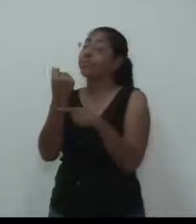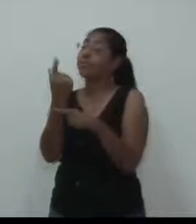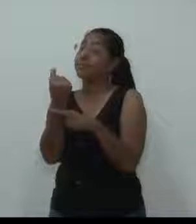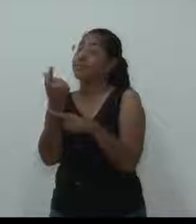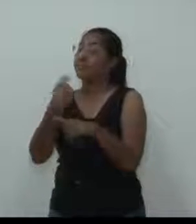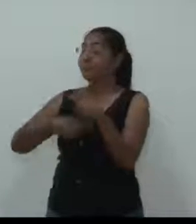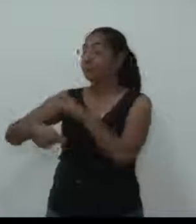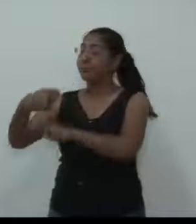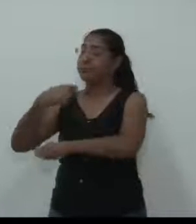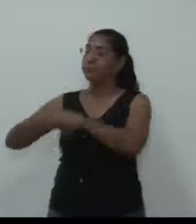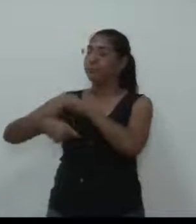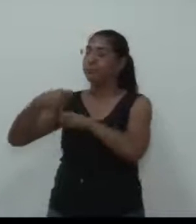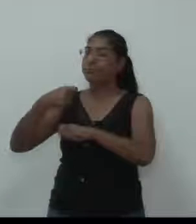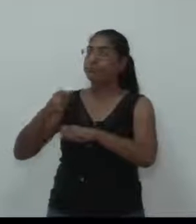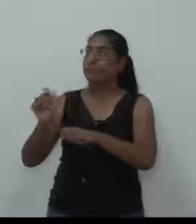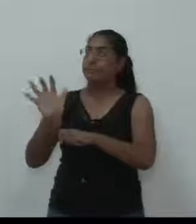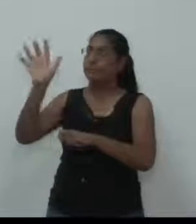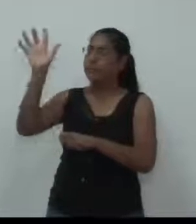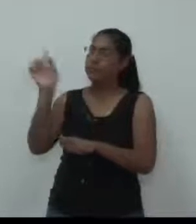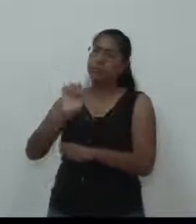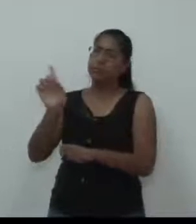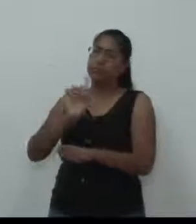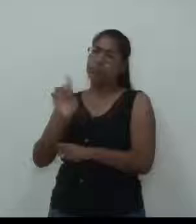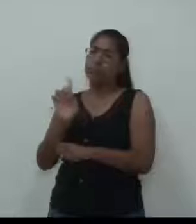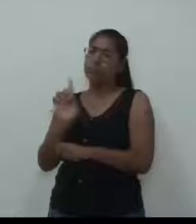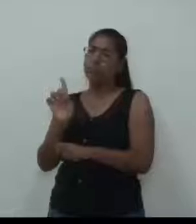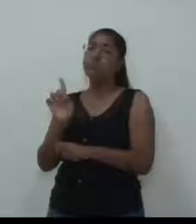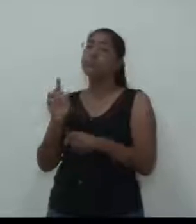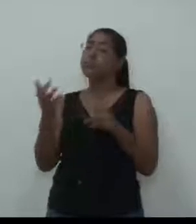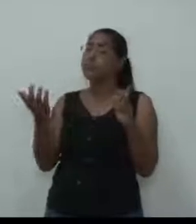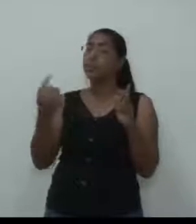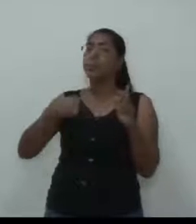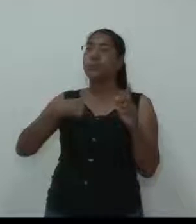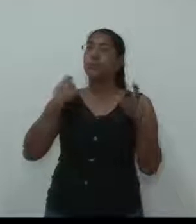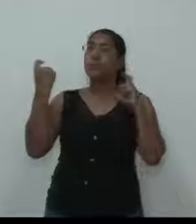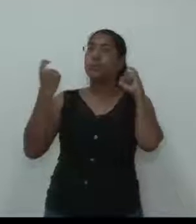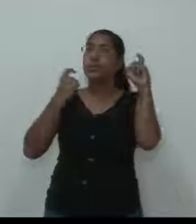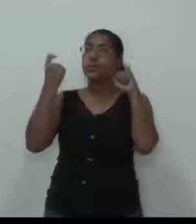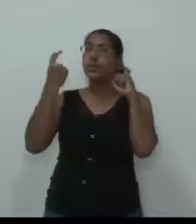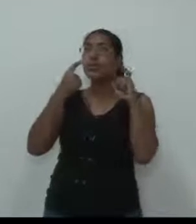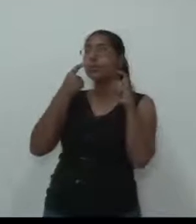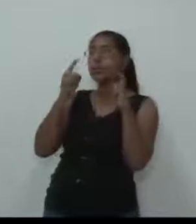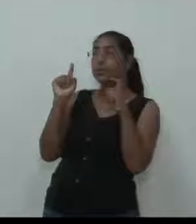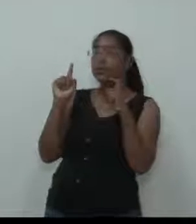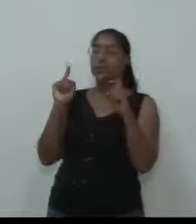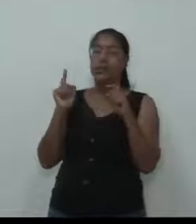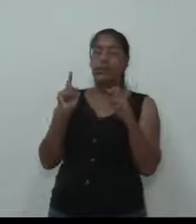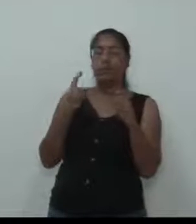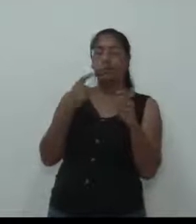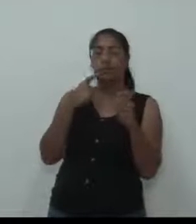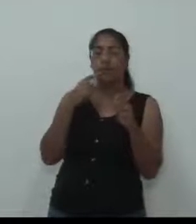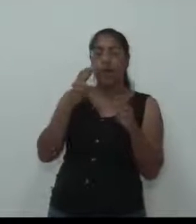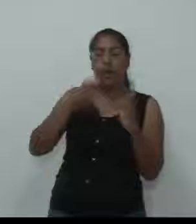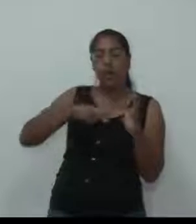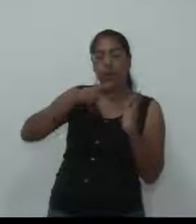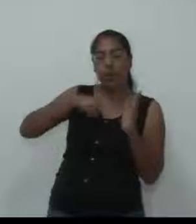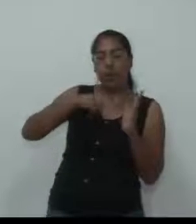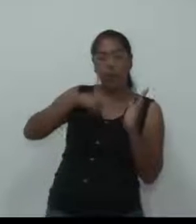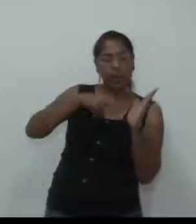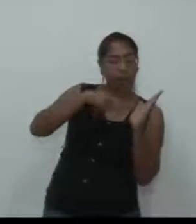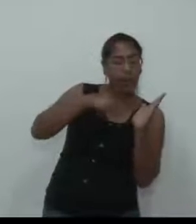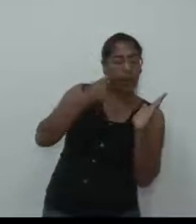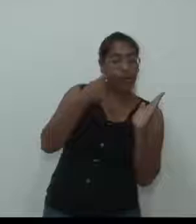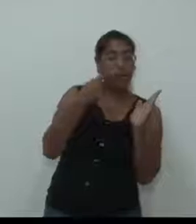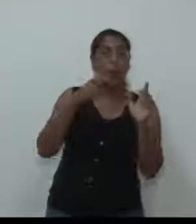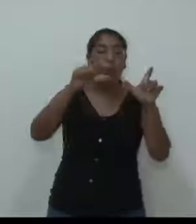econômica possível. Não é? Então, me preocupa quando a gente começa a analisar os apêndices e a parte mais